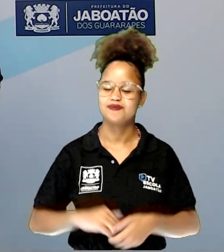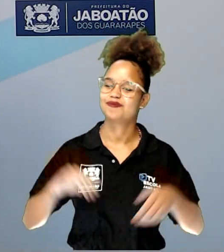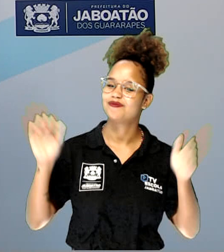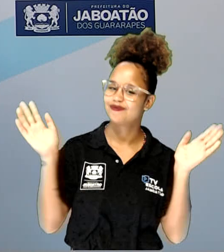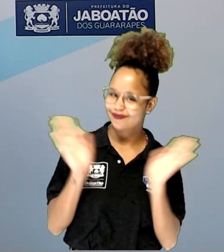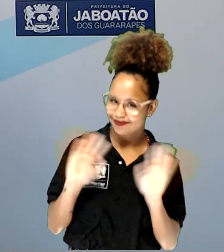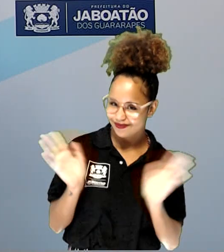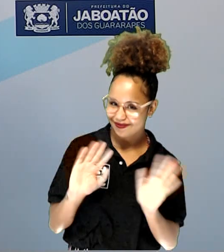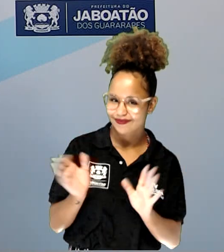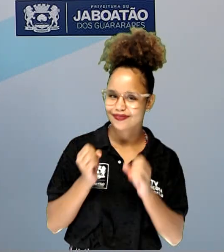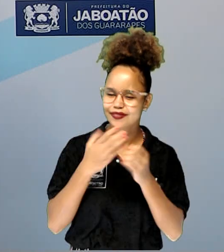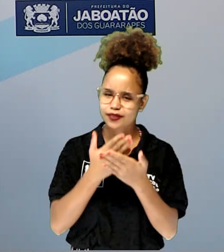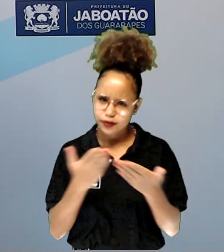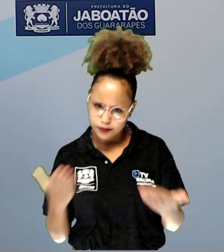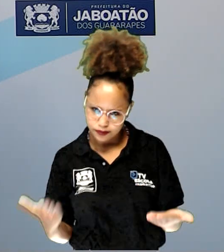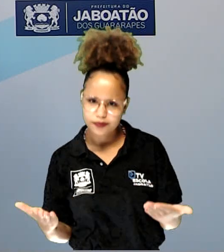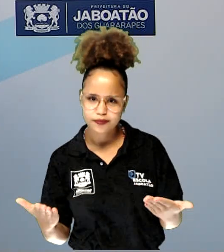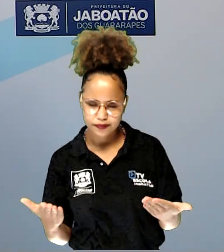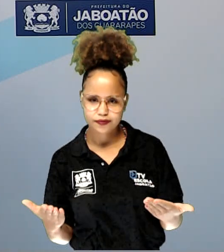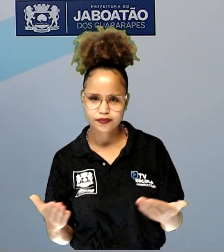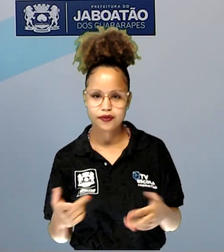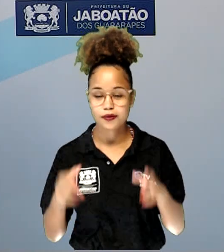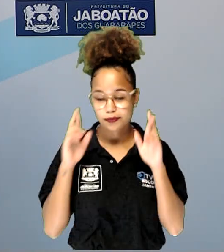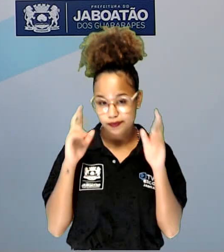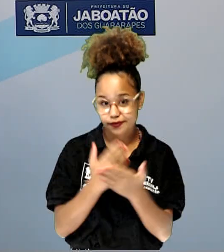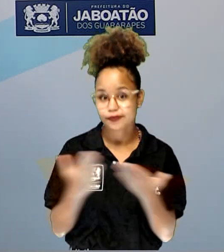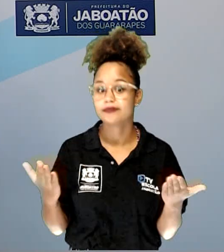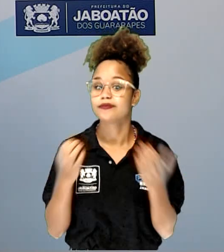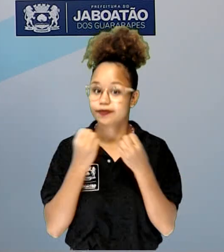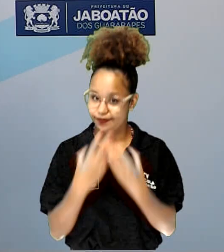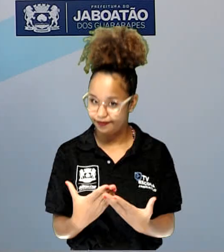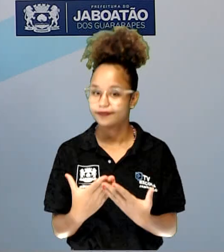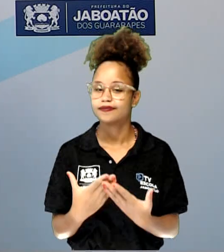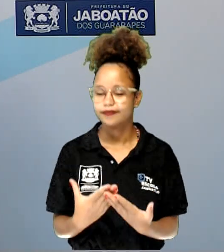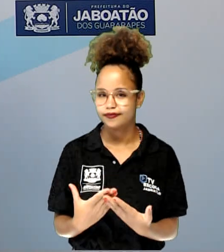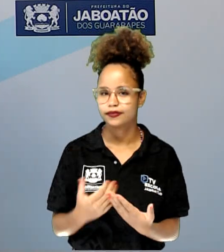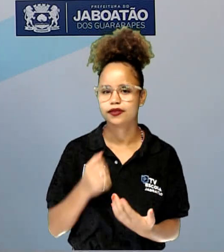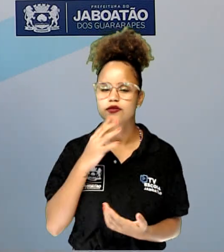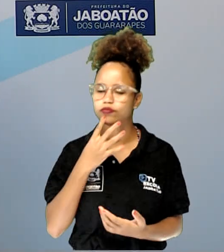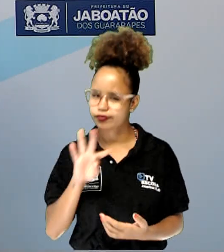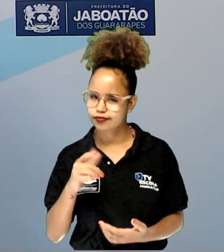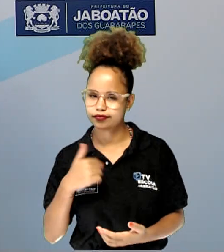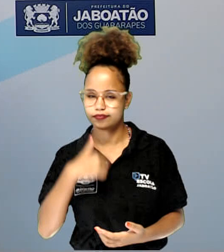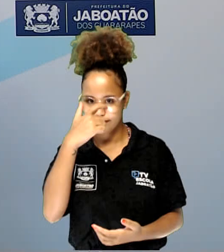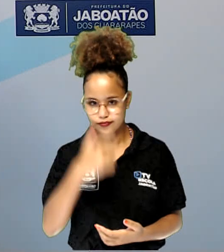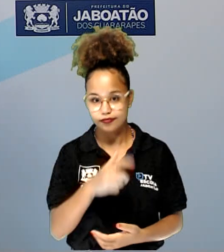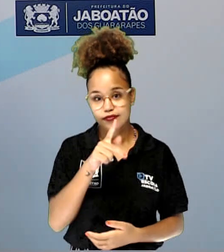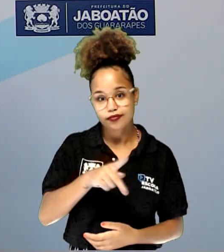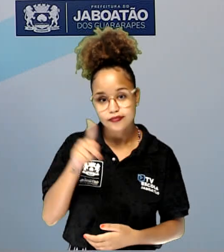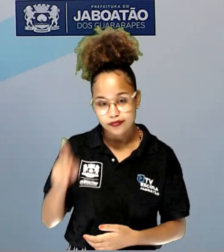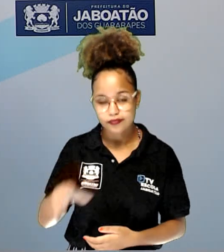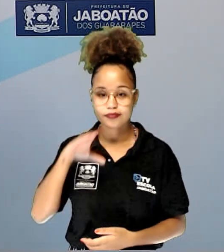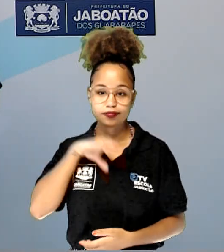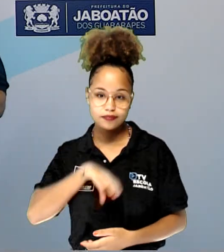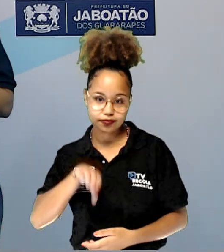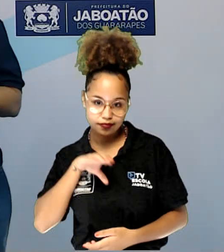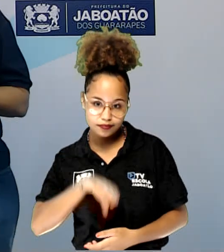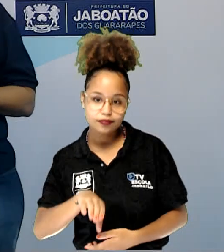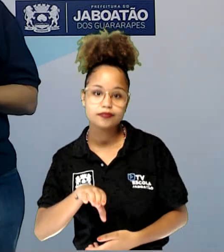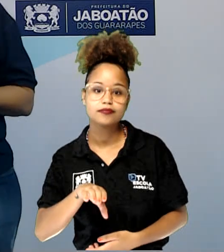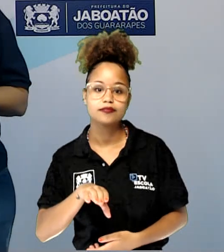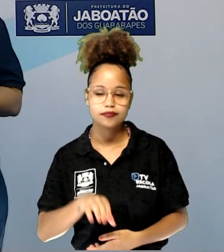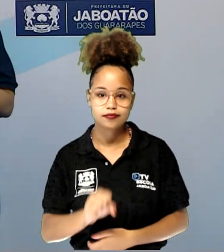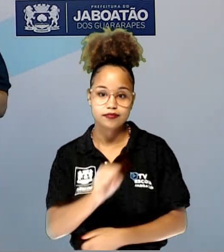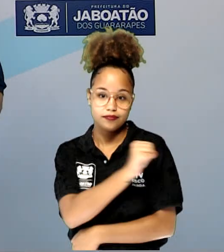Olá pessoal, como é que vocês estão? Espero que estejam todos bem. Para quem não me conhece ainda, sou professora de língua portuguesa